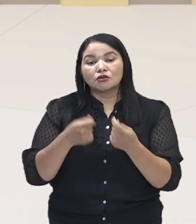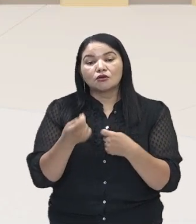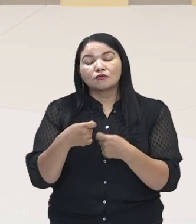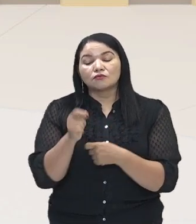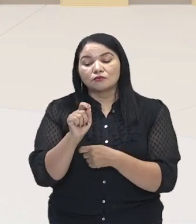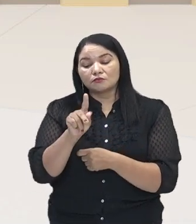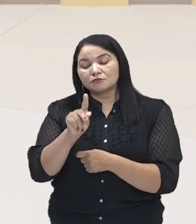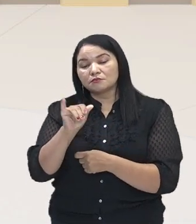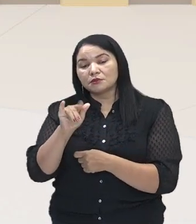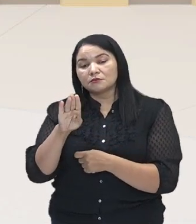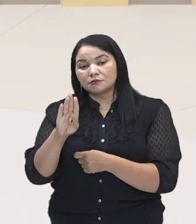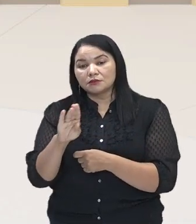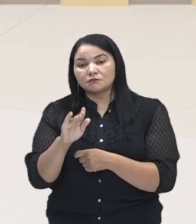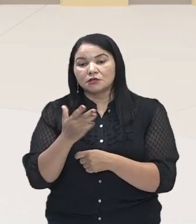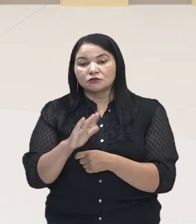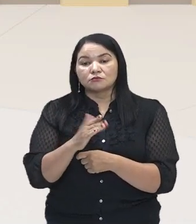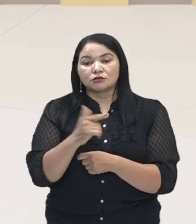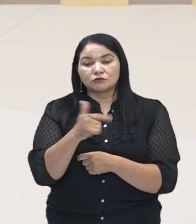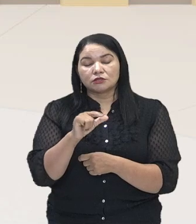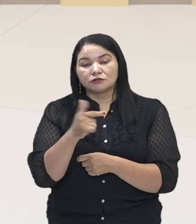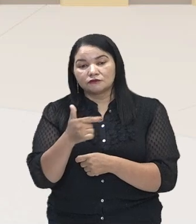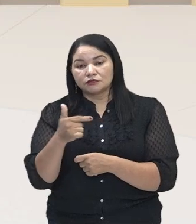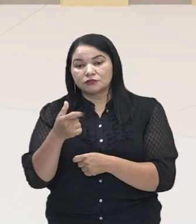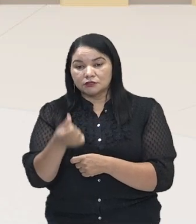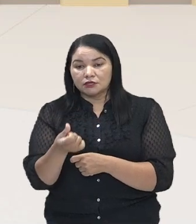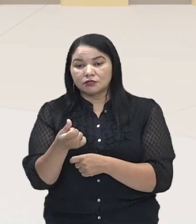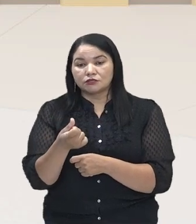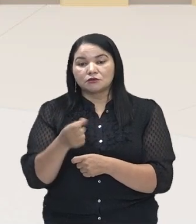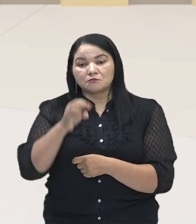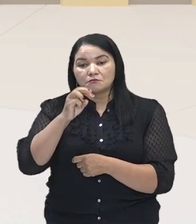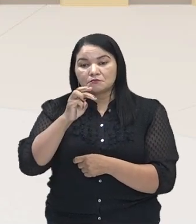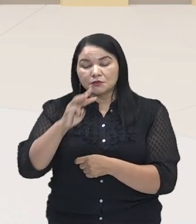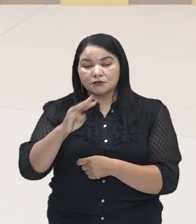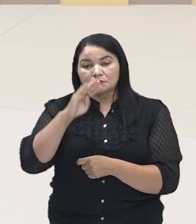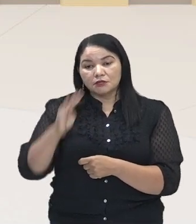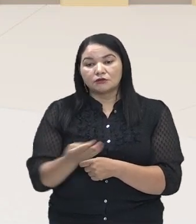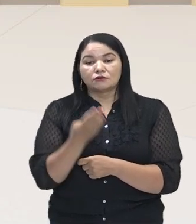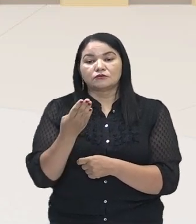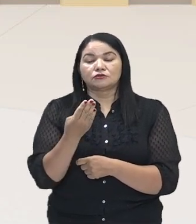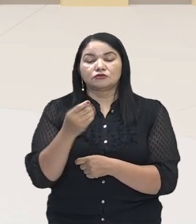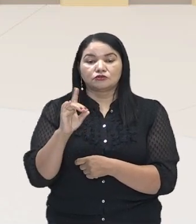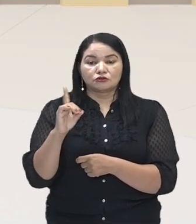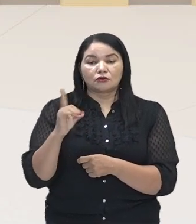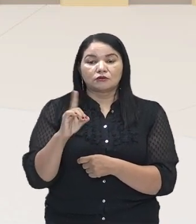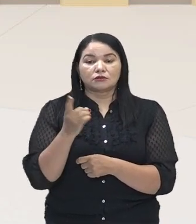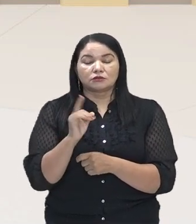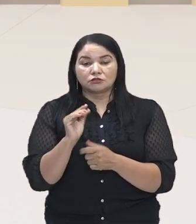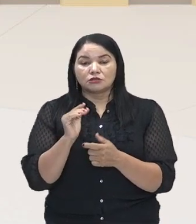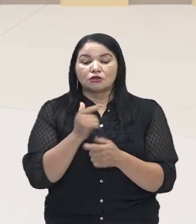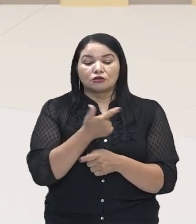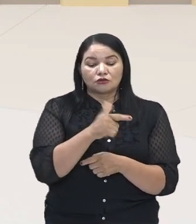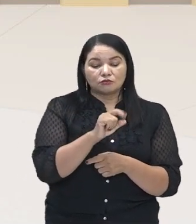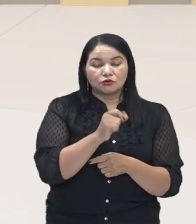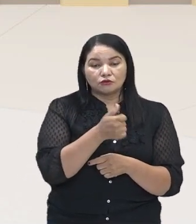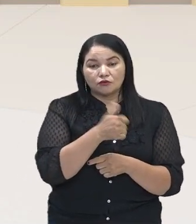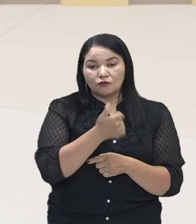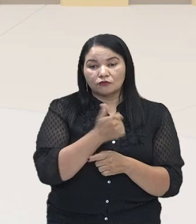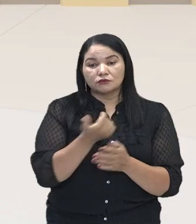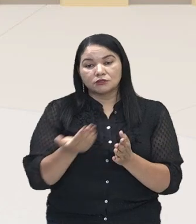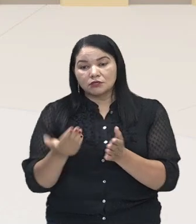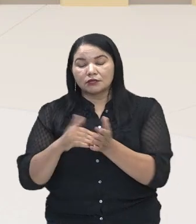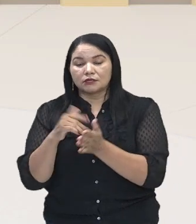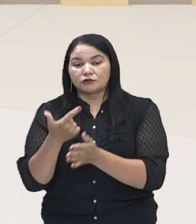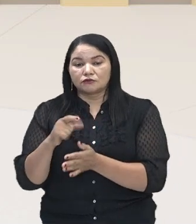em 226 bilhões de dólares de 2011 a 2016. Então